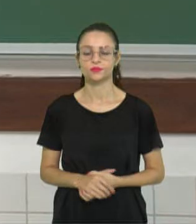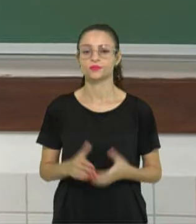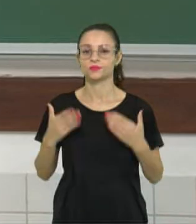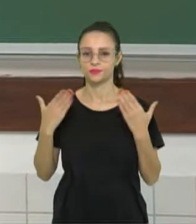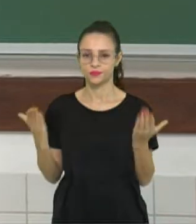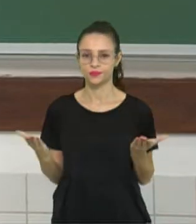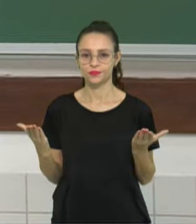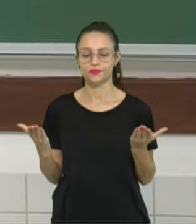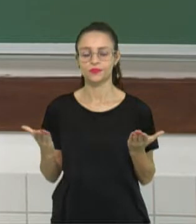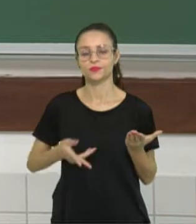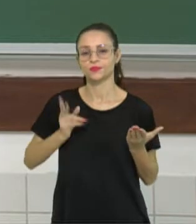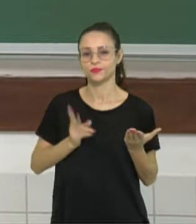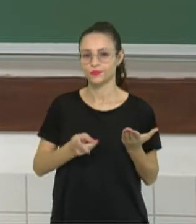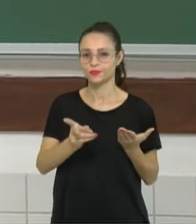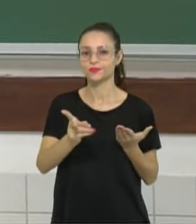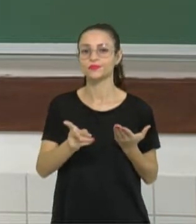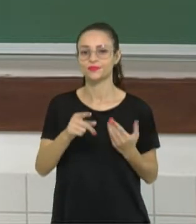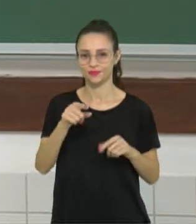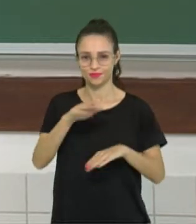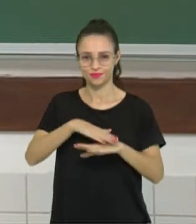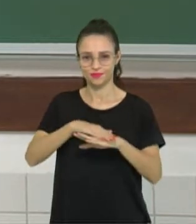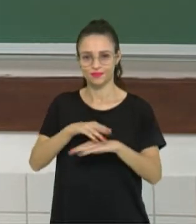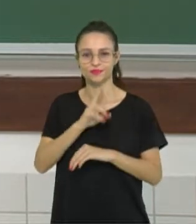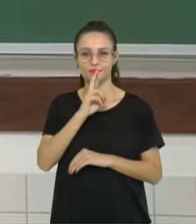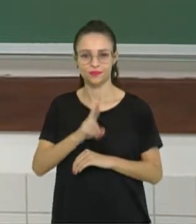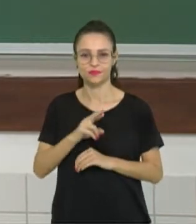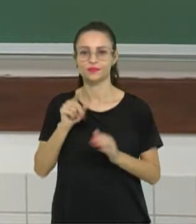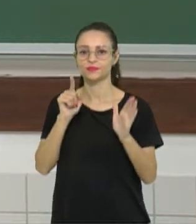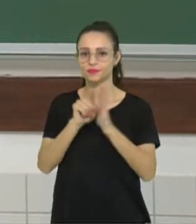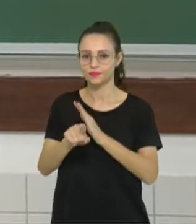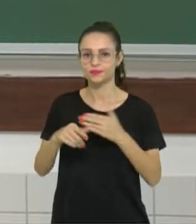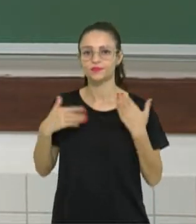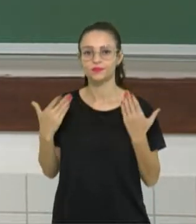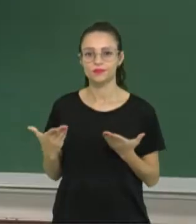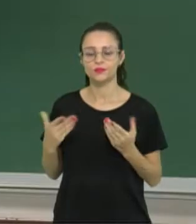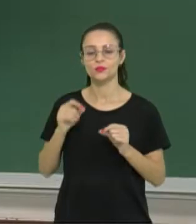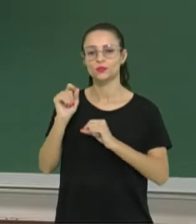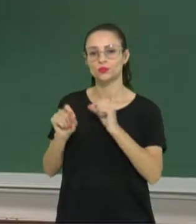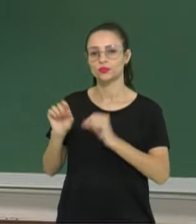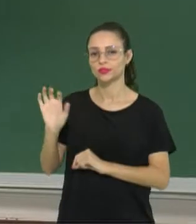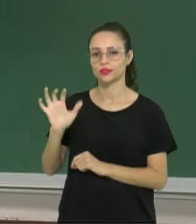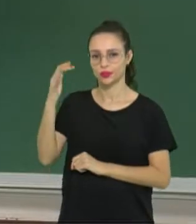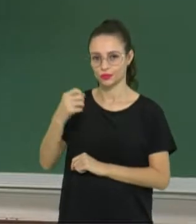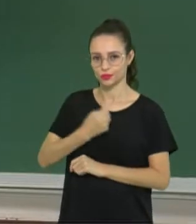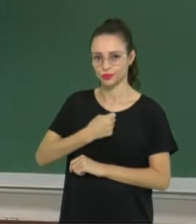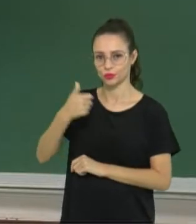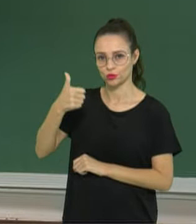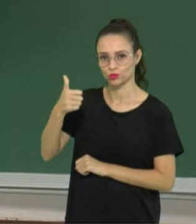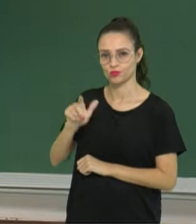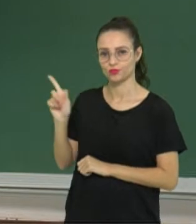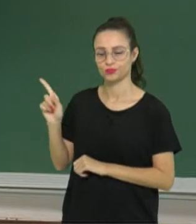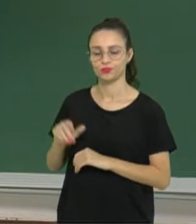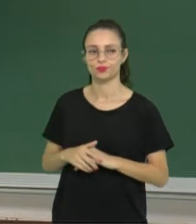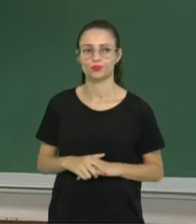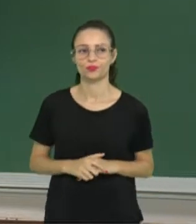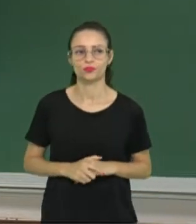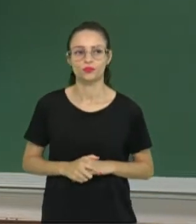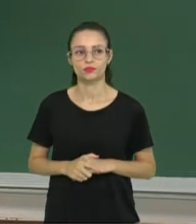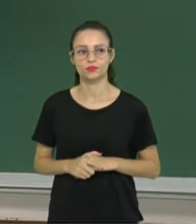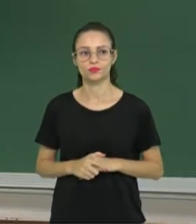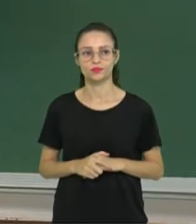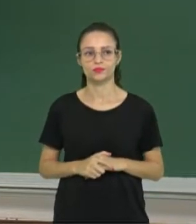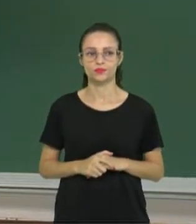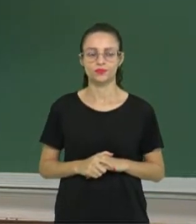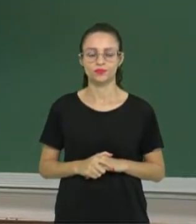Então, pessoal, dando continuidade, respondendo nossas perguntas. What's happening? O que está acontecendo na nossa tirinha? John